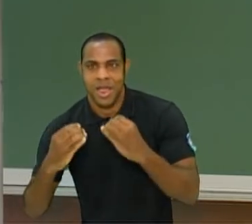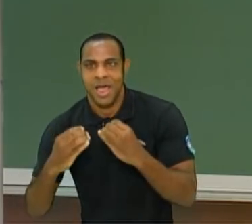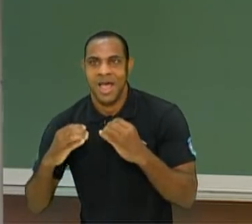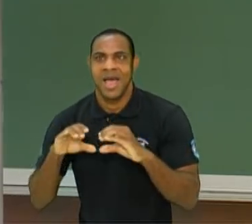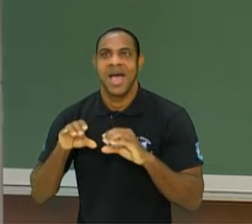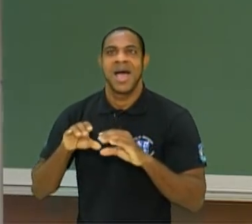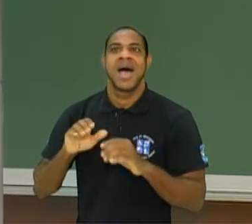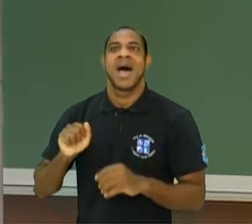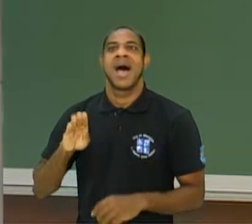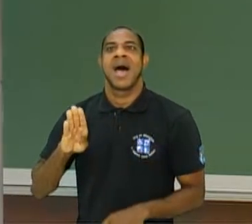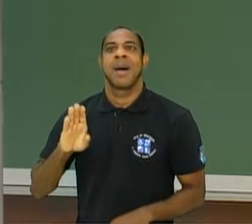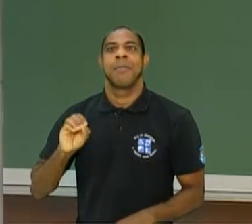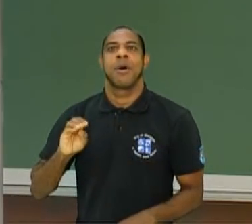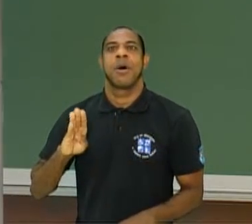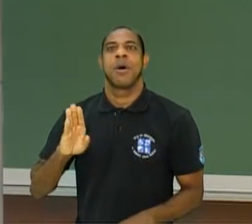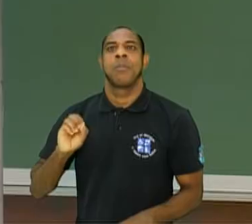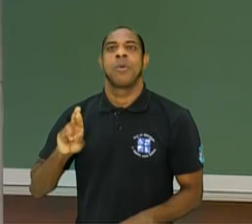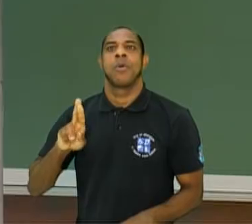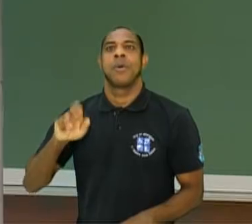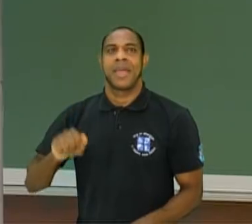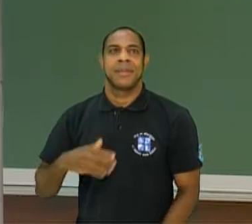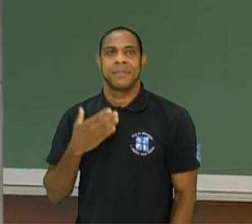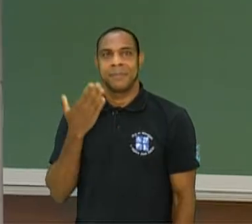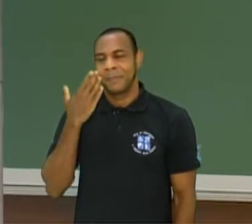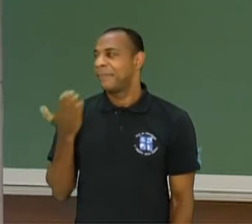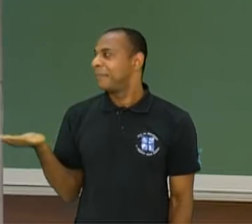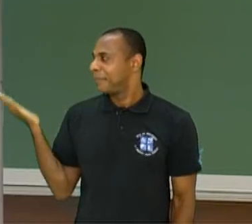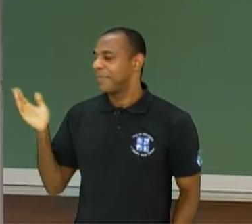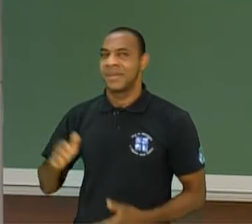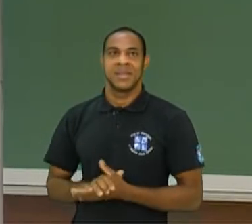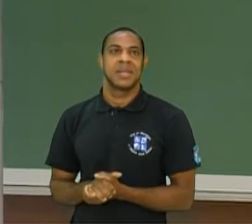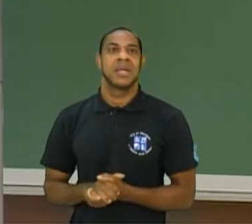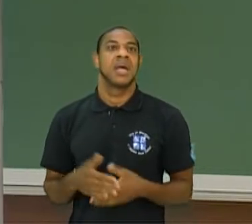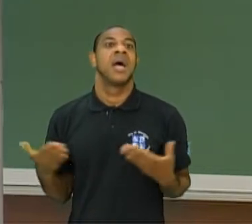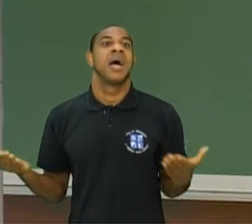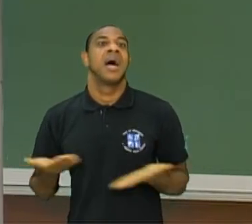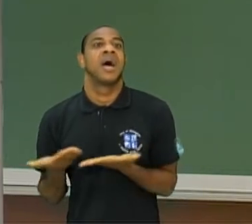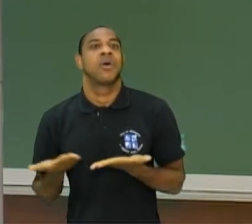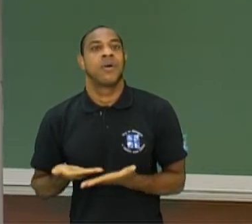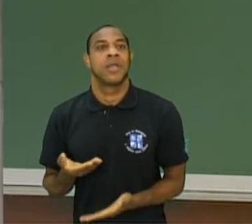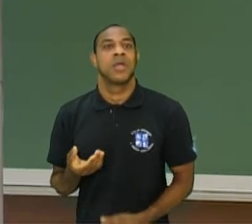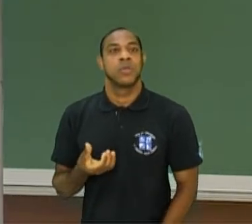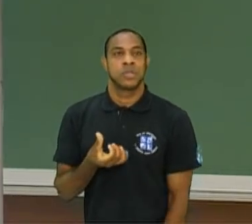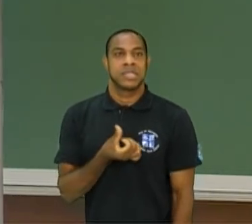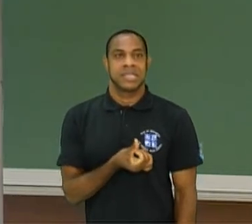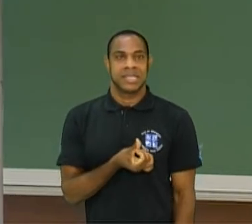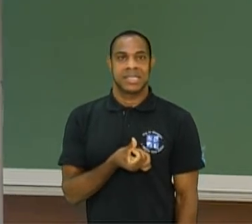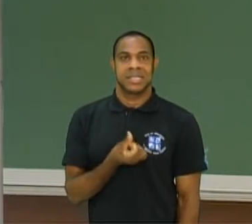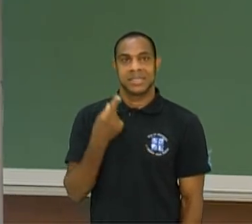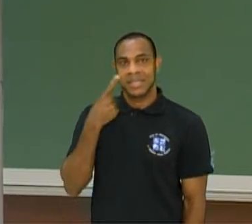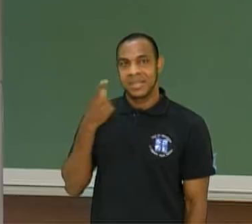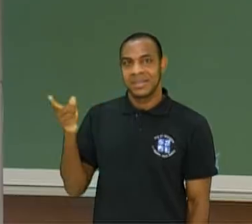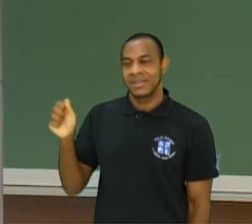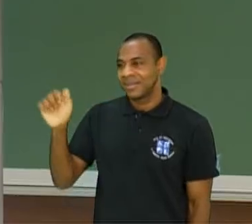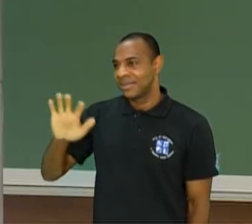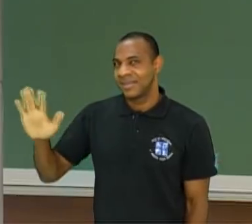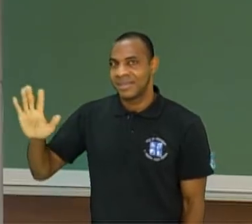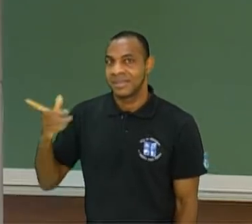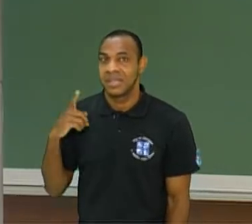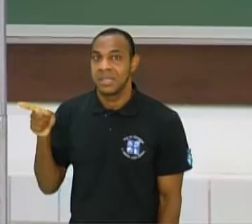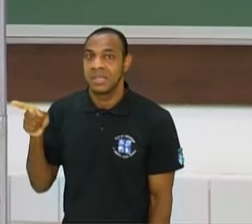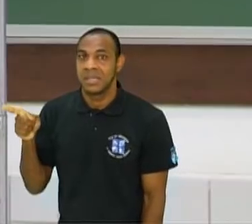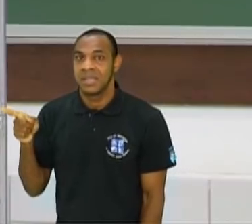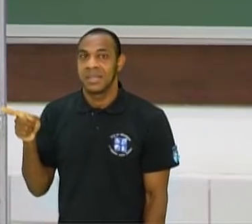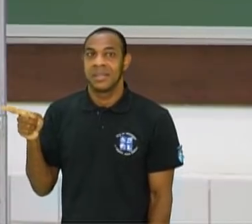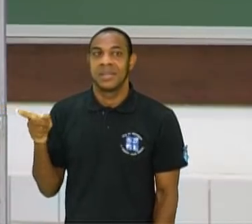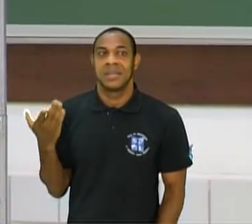ali no pumpkin, na abóbora. E agora o número 6, nós temos uma imagem. Nós temos ali a Lisa